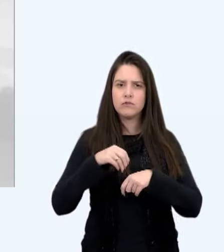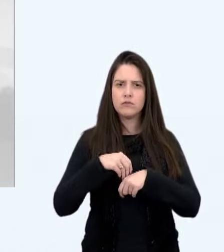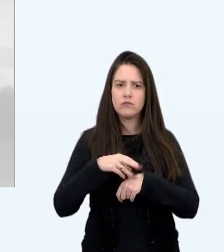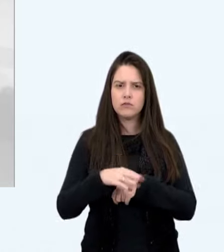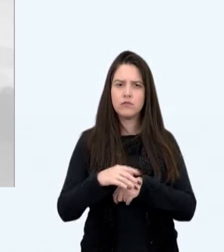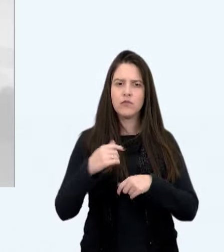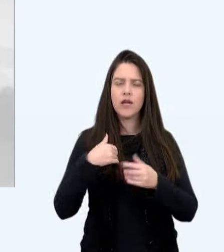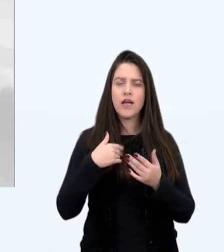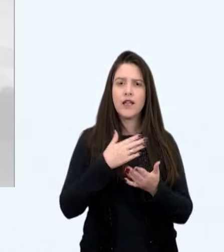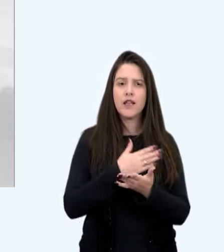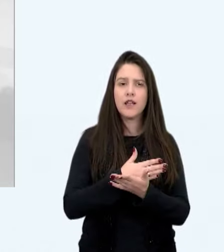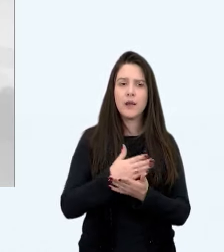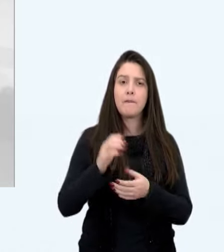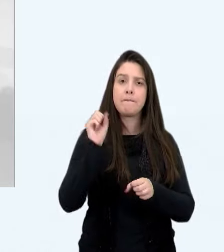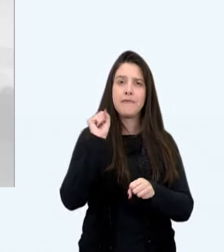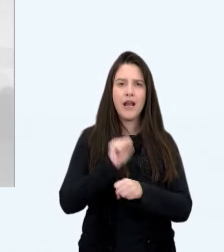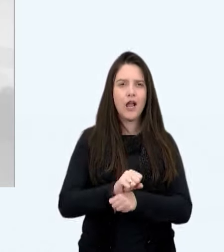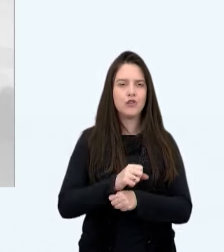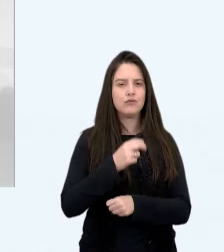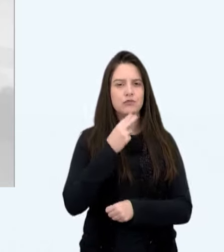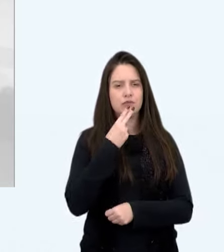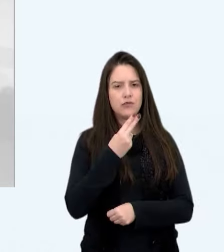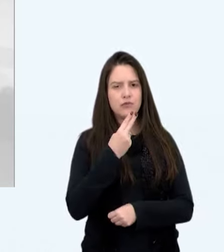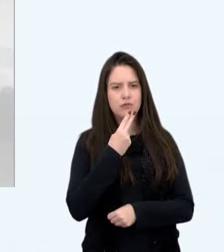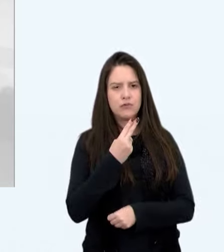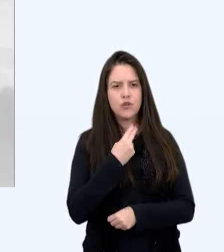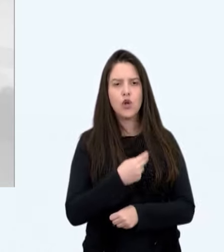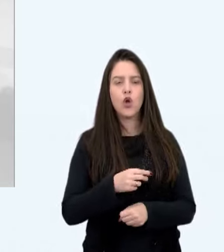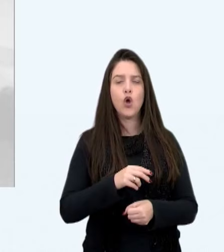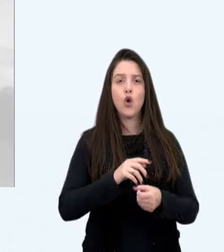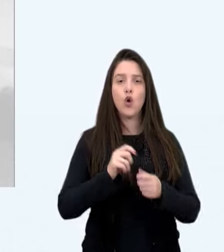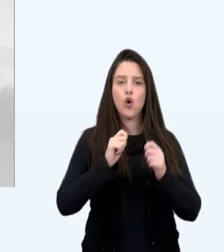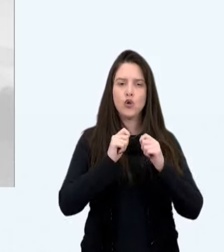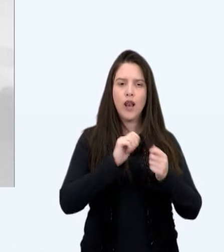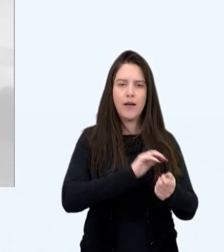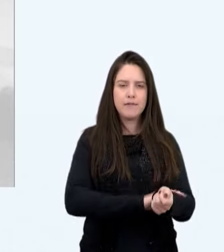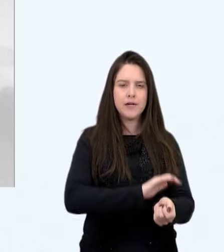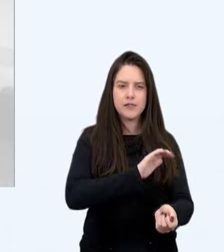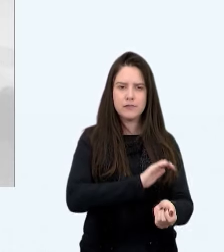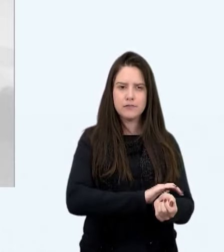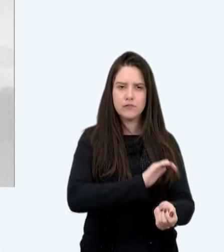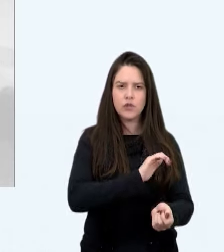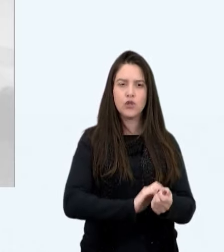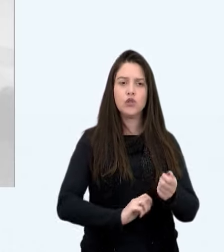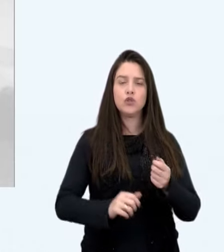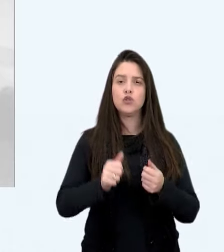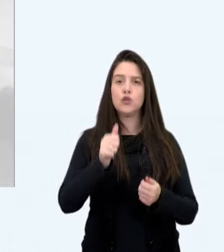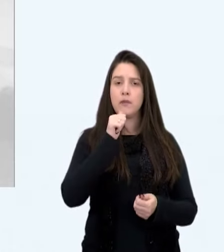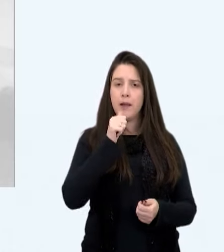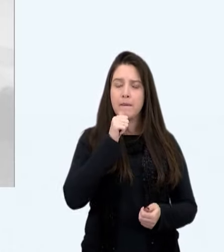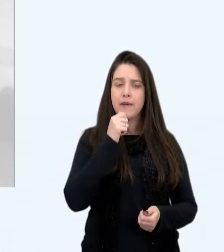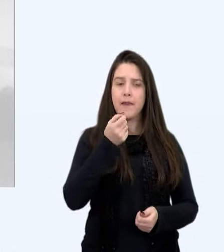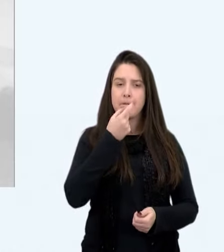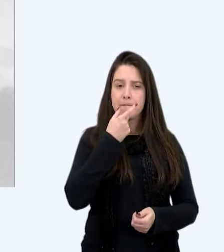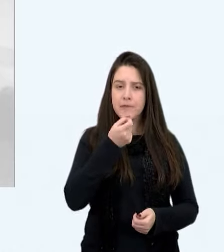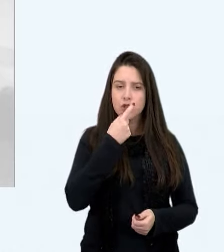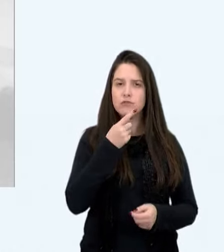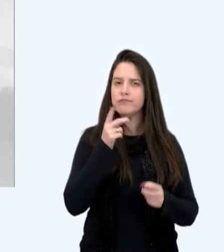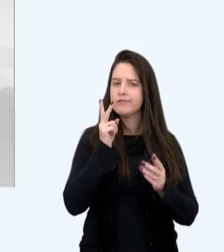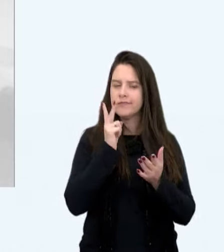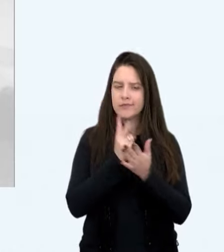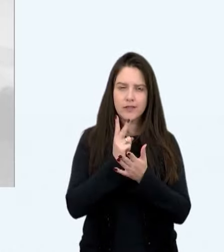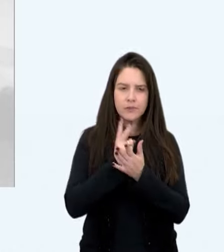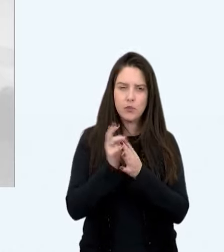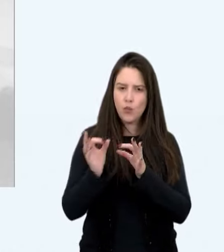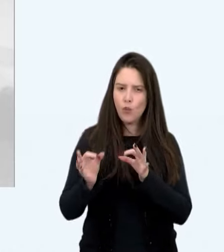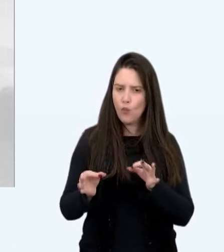é essencial parar de fumar, fazer o controle da pressão arterial, tomar toda a medicação corretamente, né,